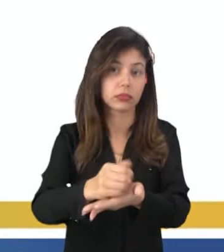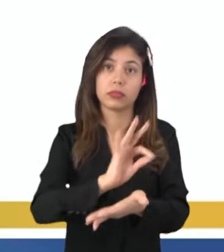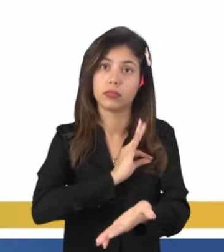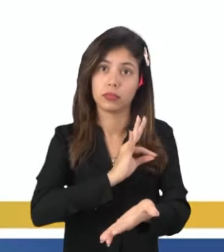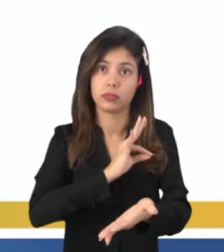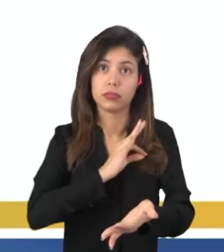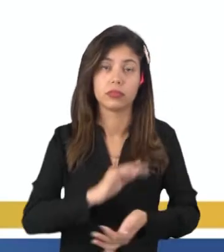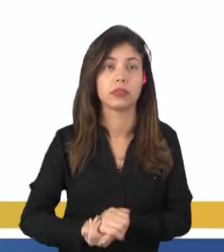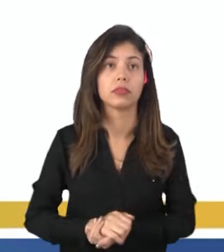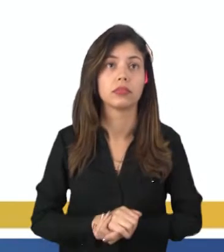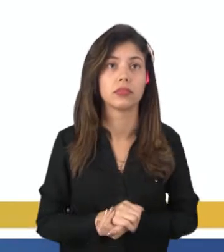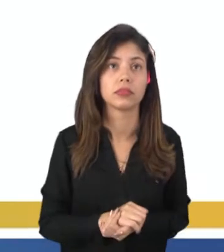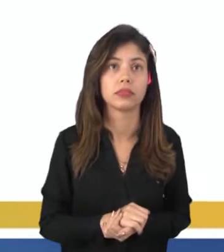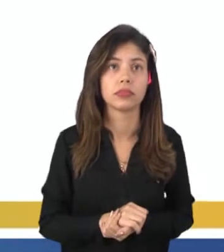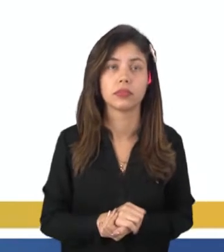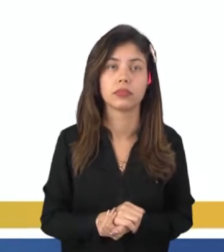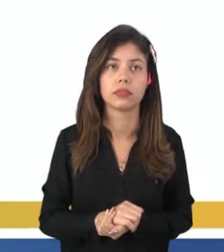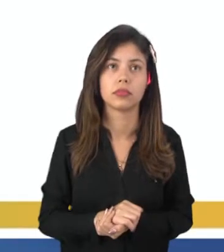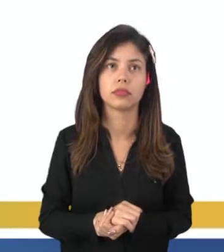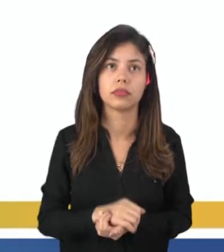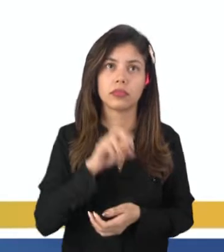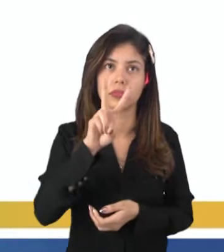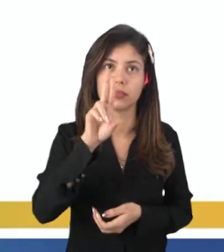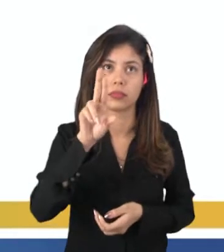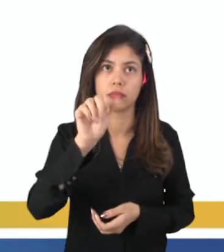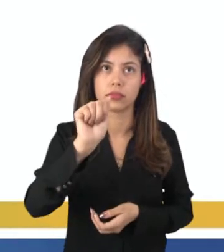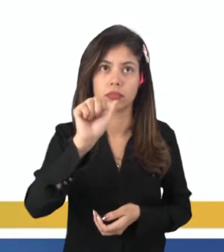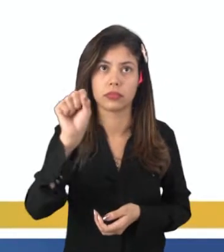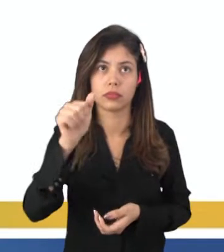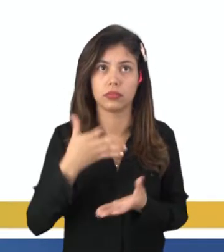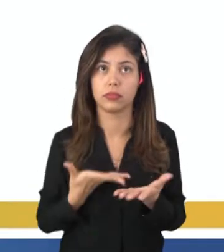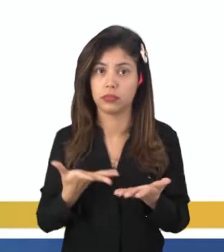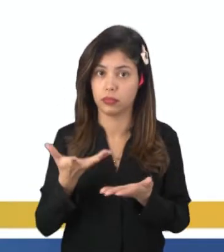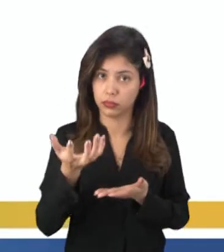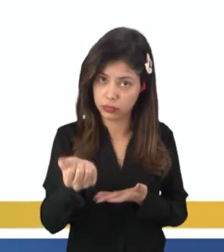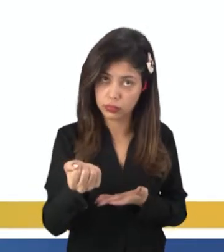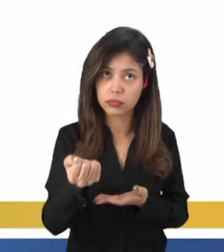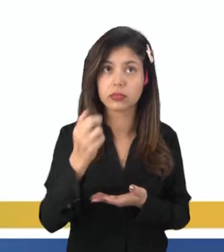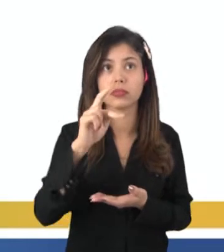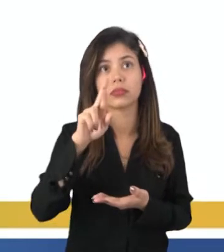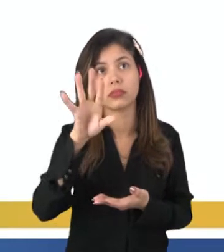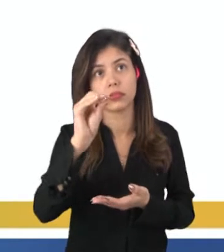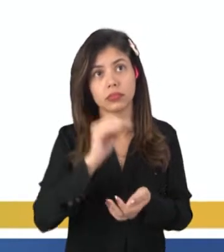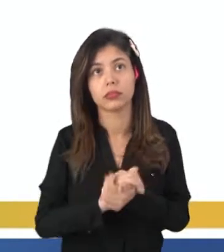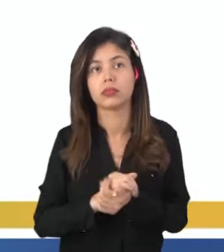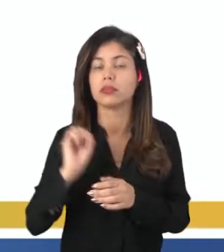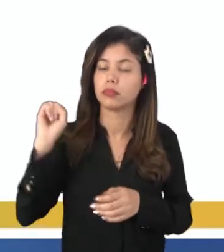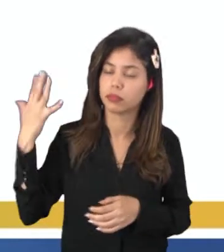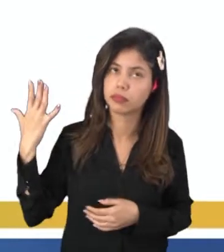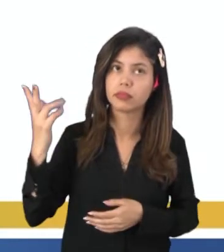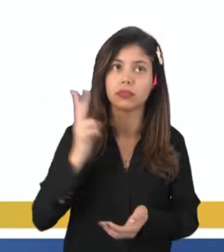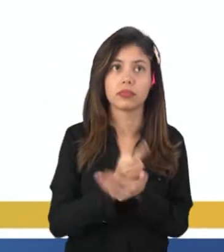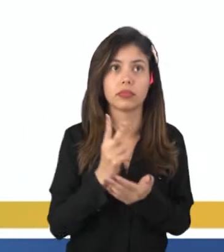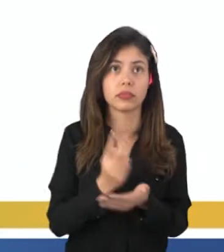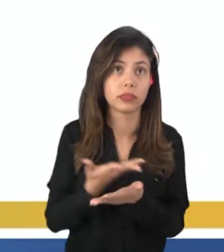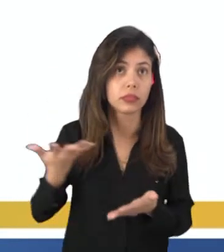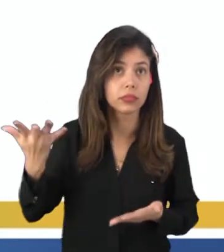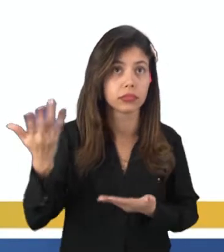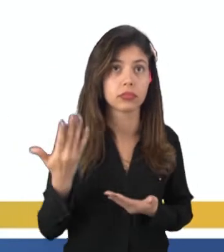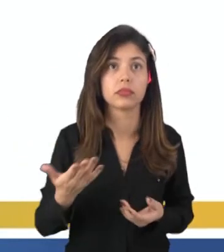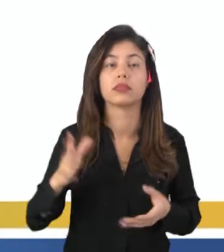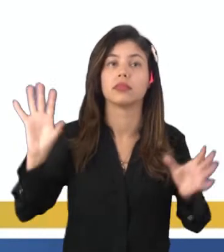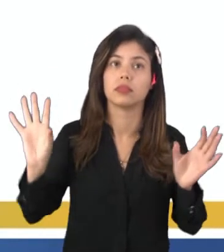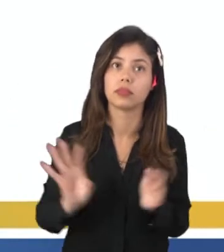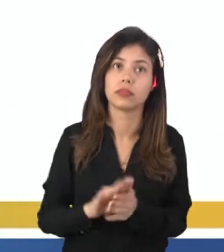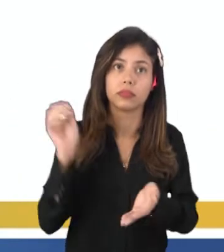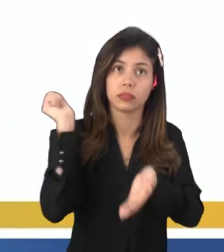invasores. E vassalo era quem recebia os feudos. Assim acontecia o estabelecimento de alianças entre